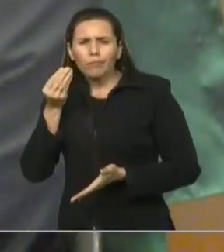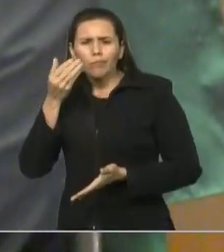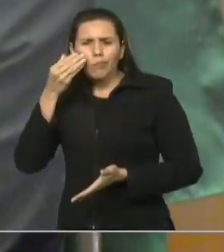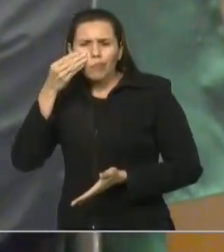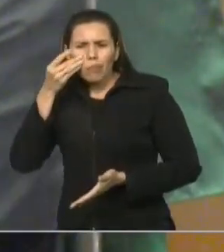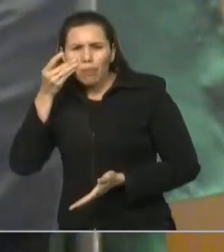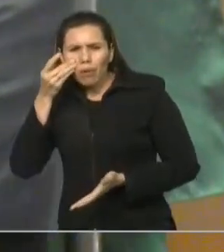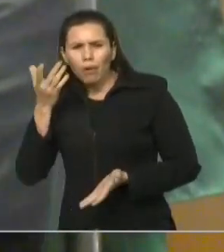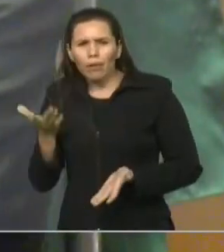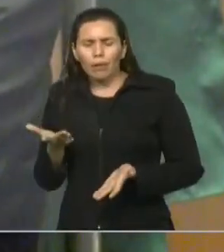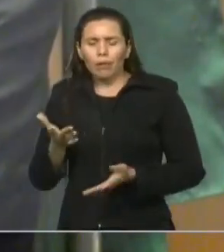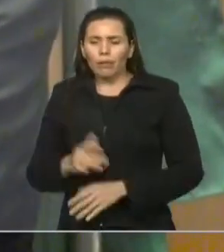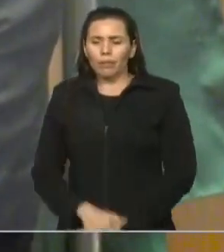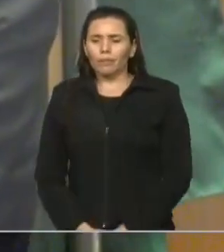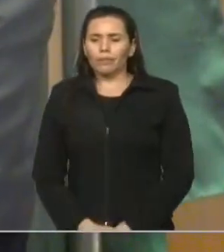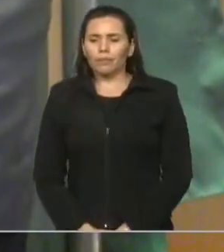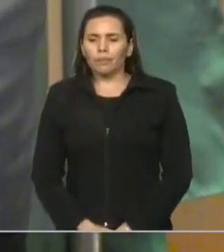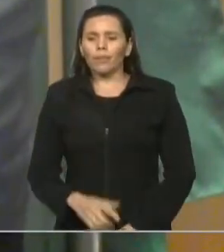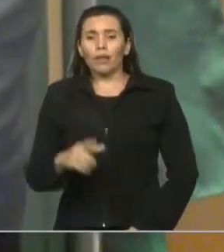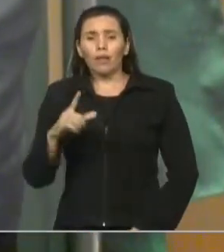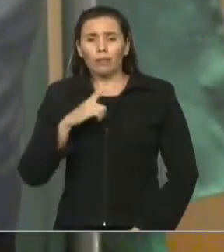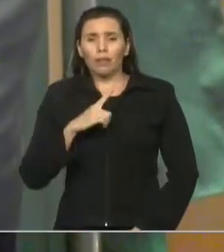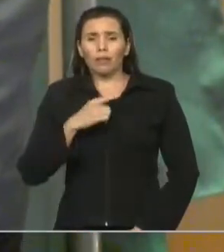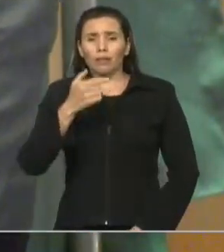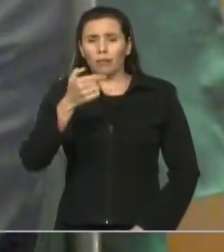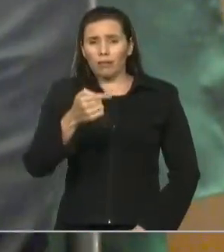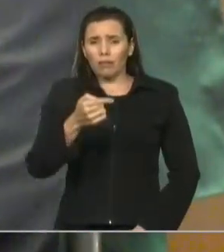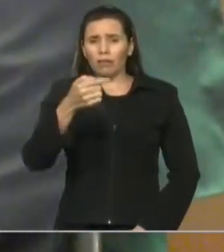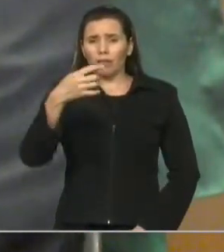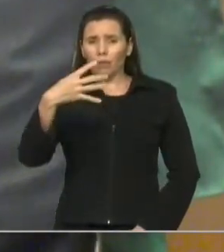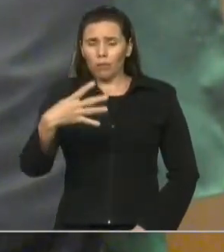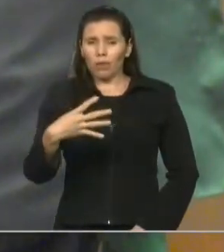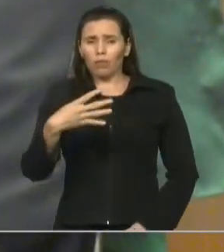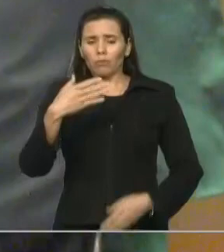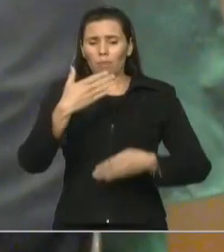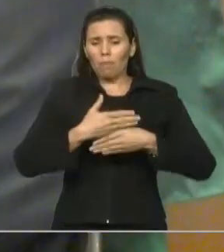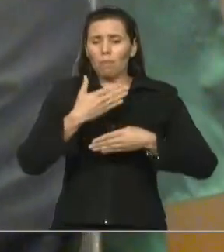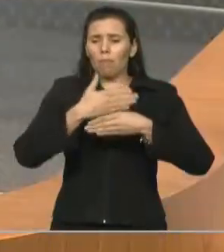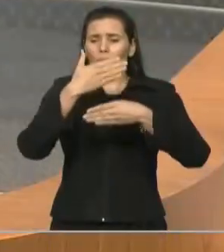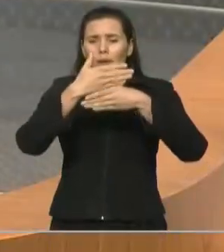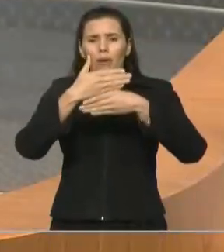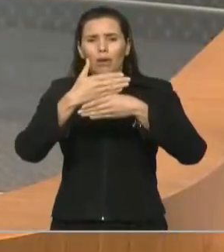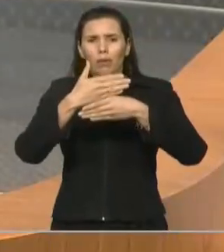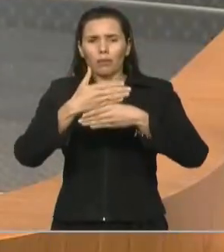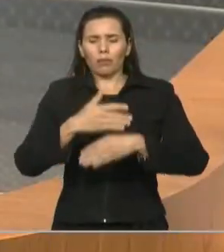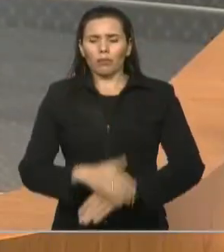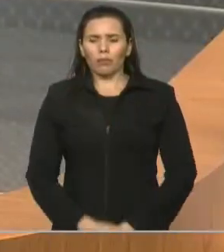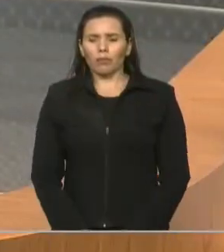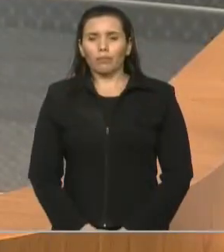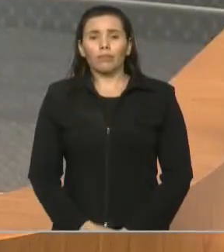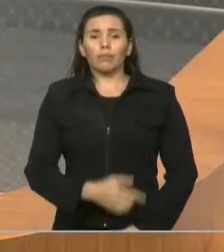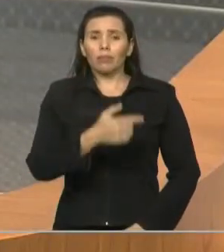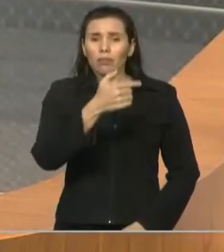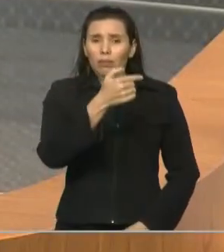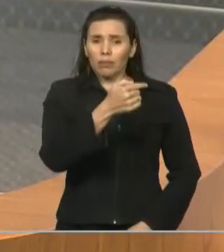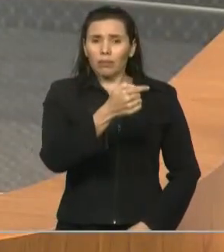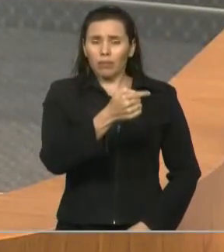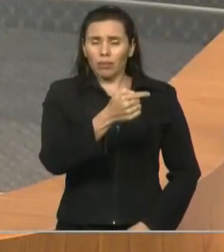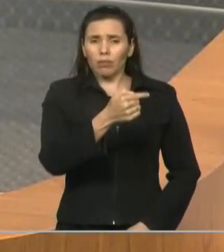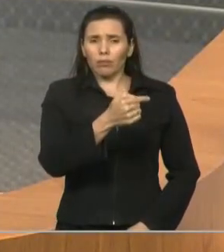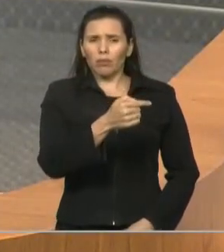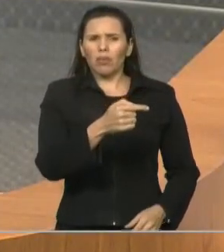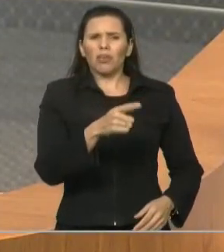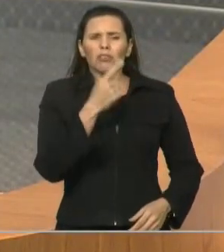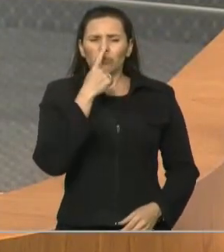identifica aqui no Maranhão 74 barragens de acúmulo de água, 7 barragens de resíduos